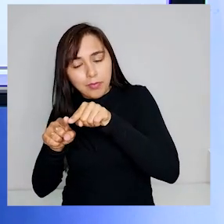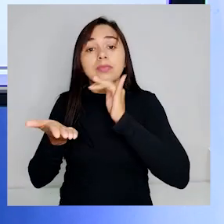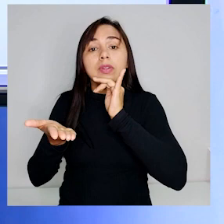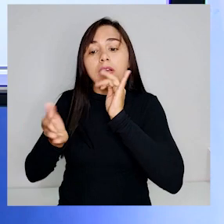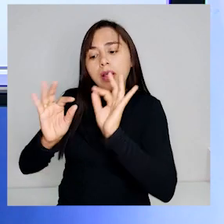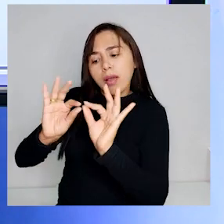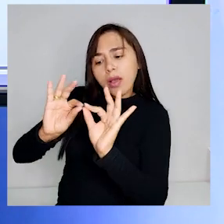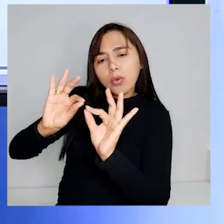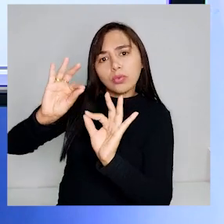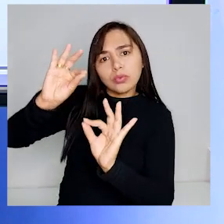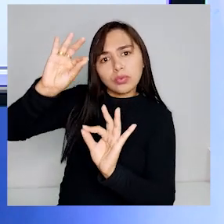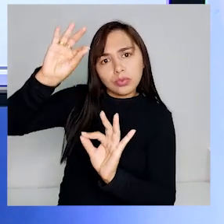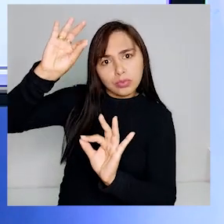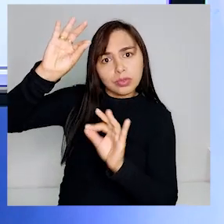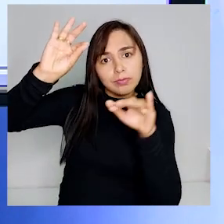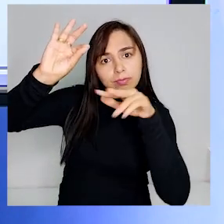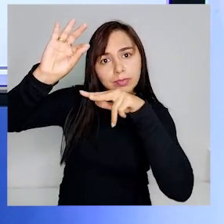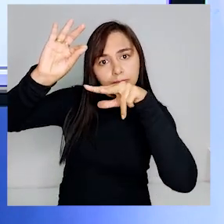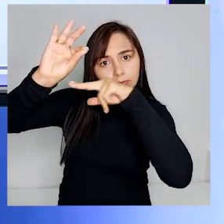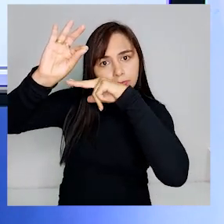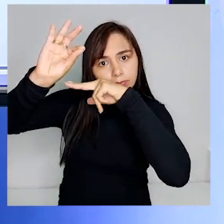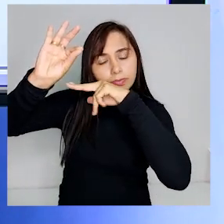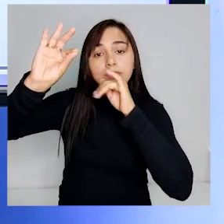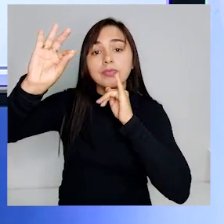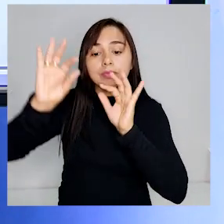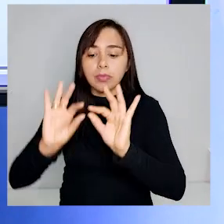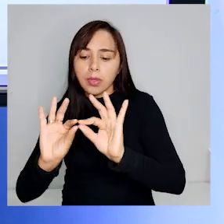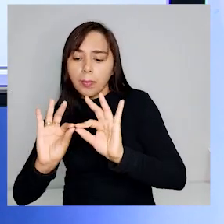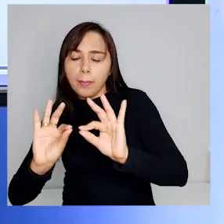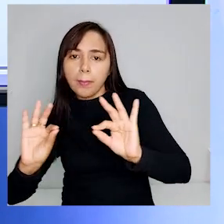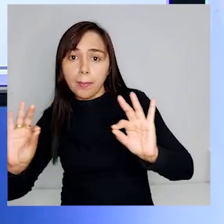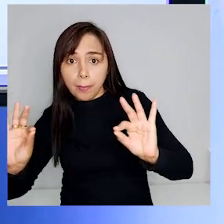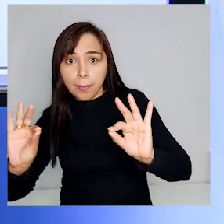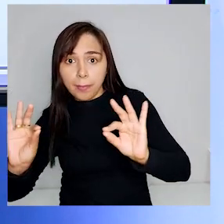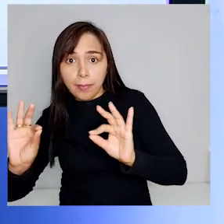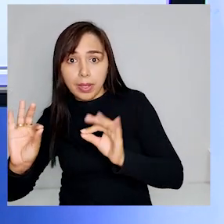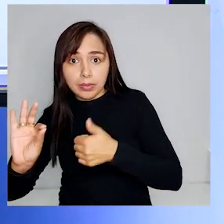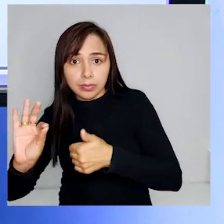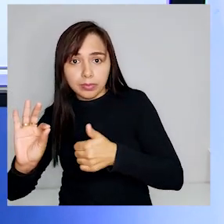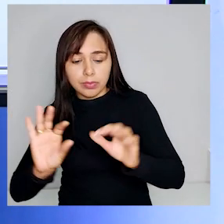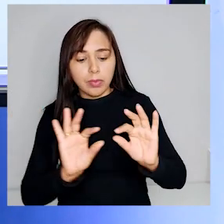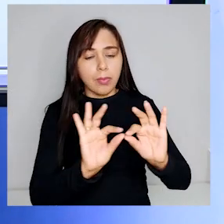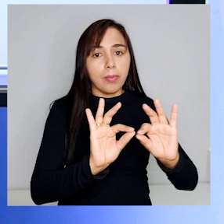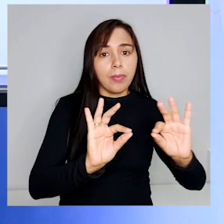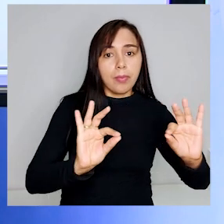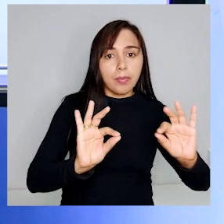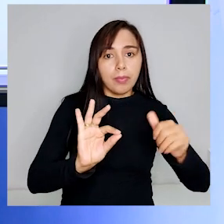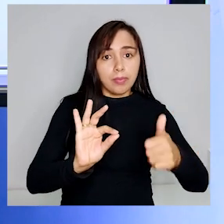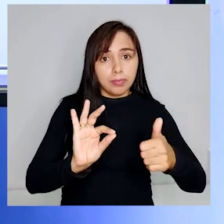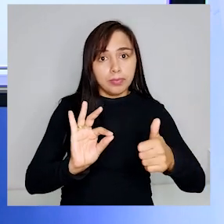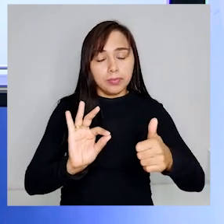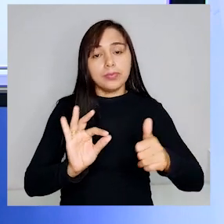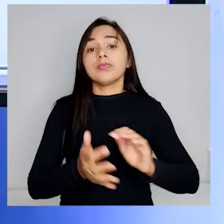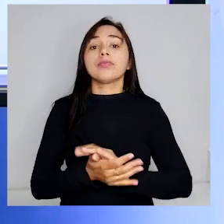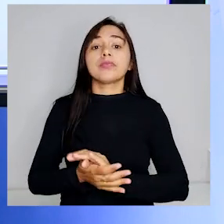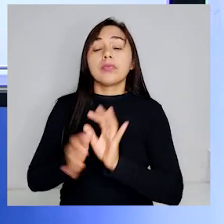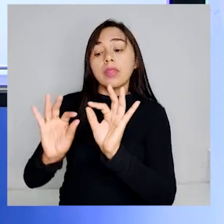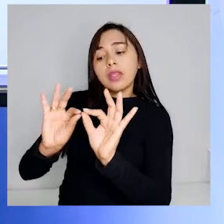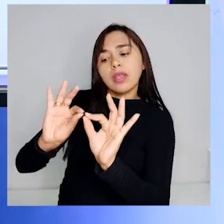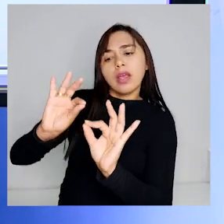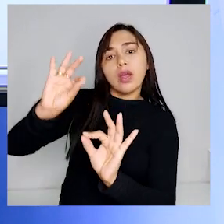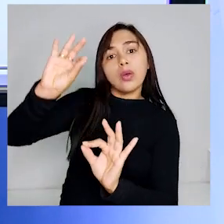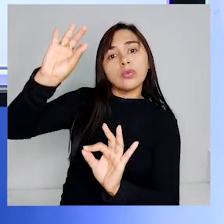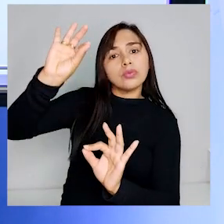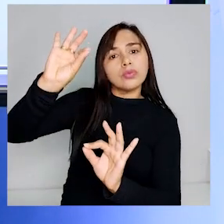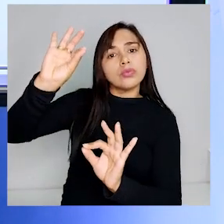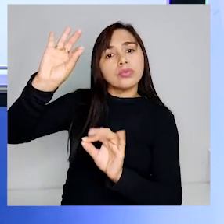dois triângulos com a mesma base, vou dizer que aqui é base 1 e aqui também é base 1. E vou dizer aqui que a altura